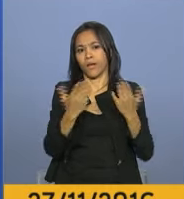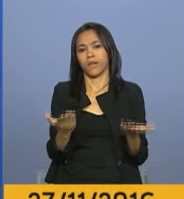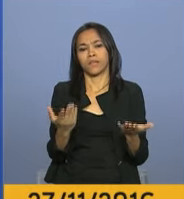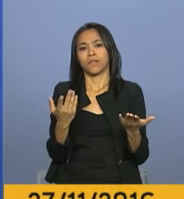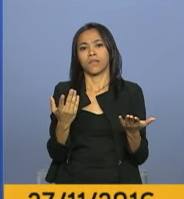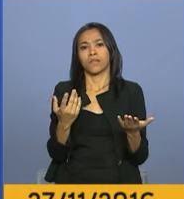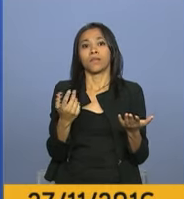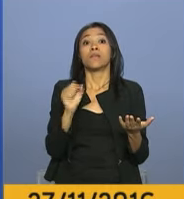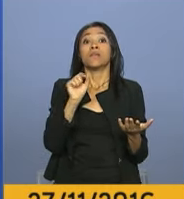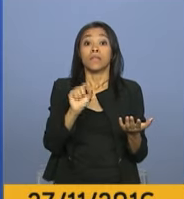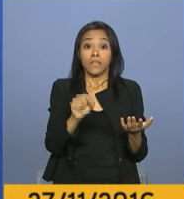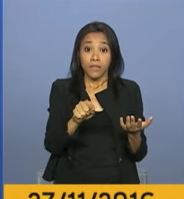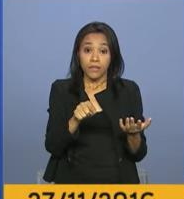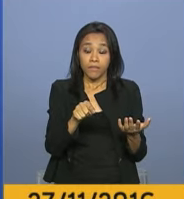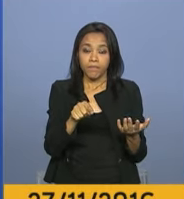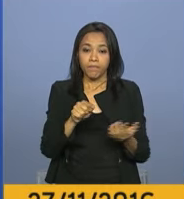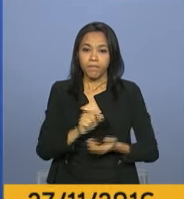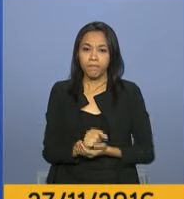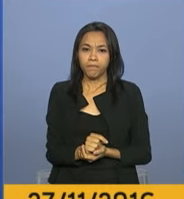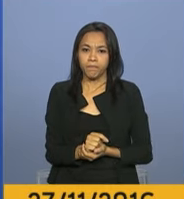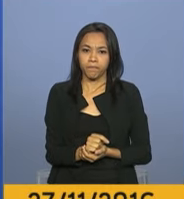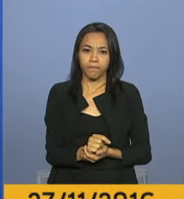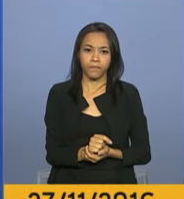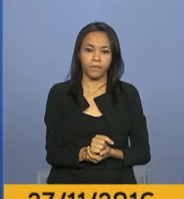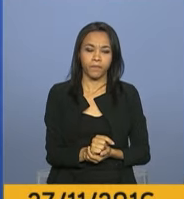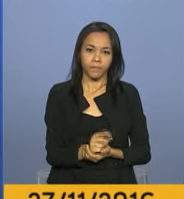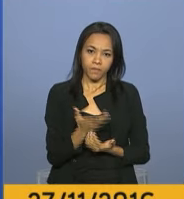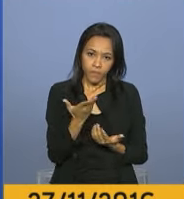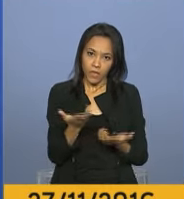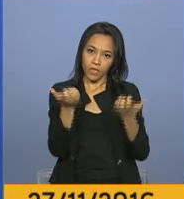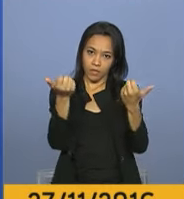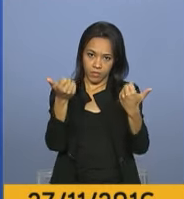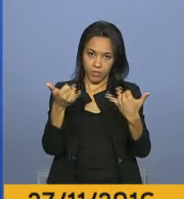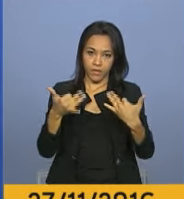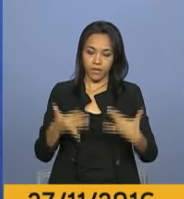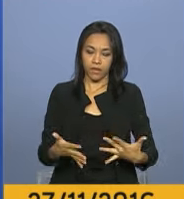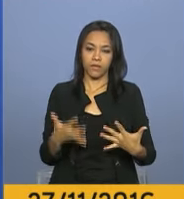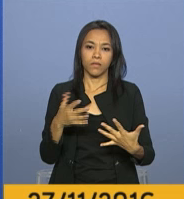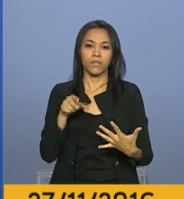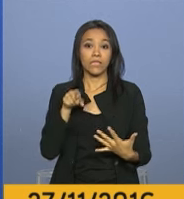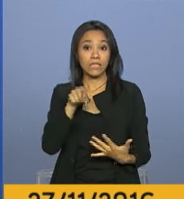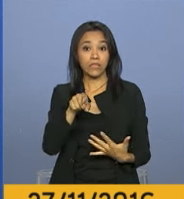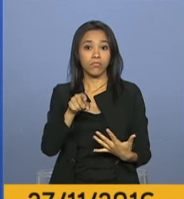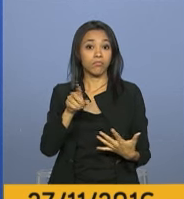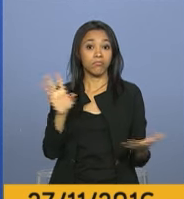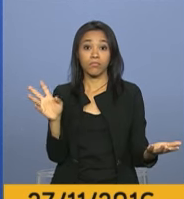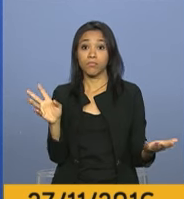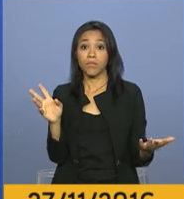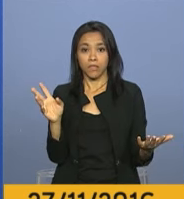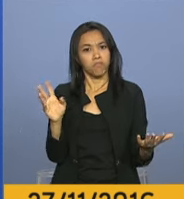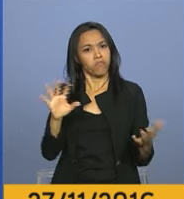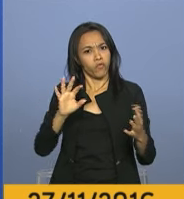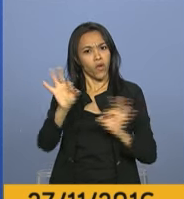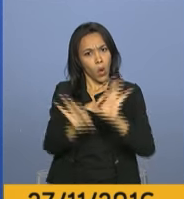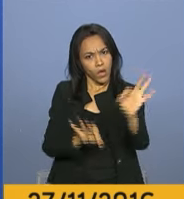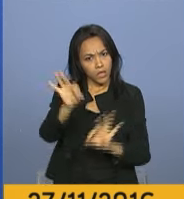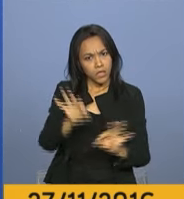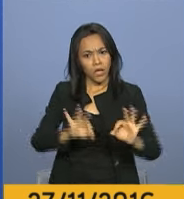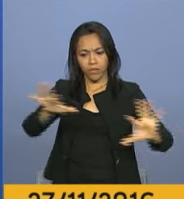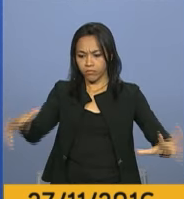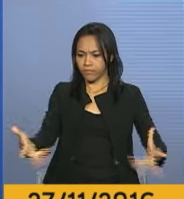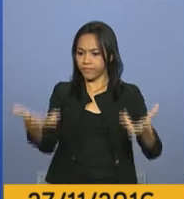que retribuir em relação a essa verba. Isto até gerou uma solenidade aqui no